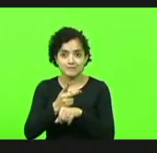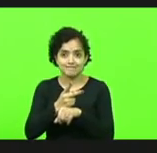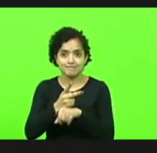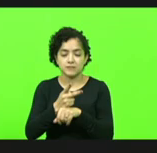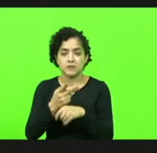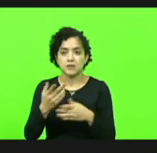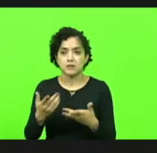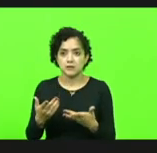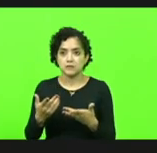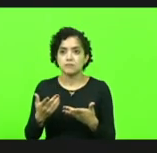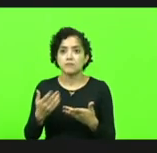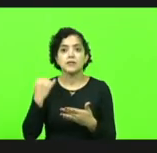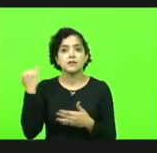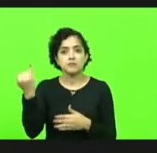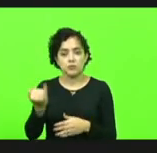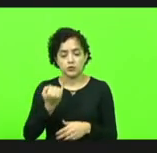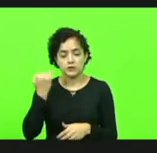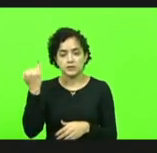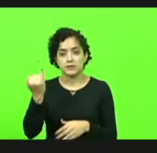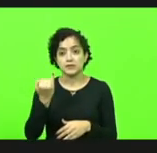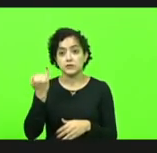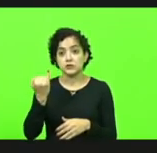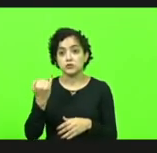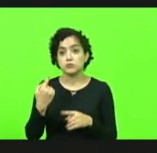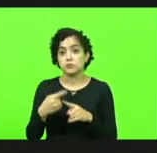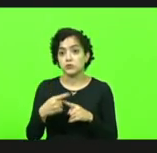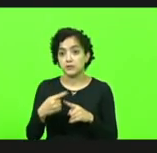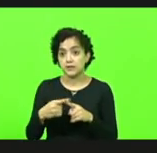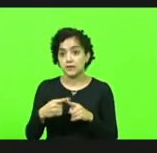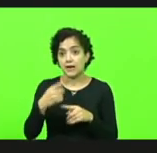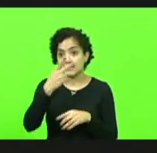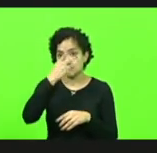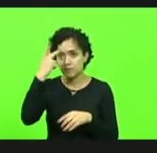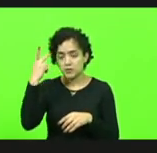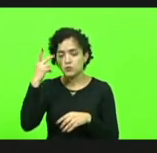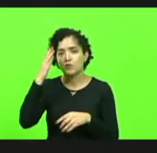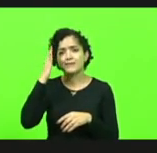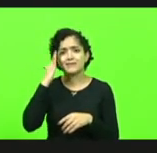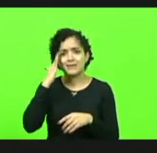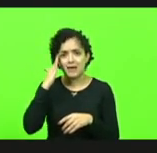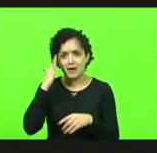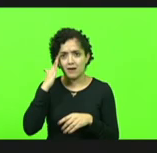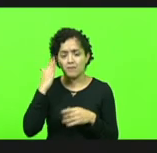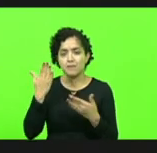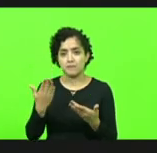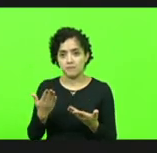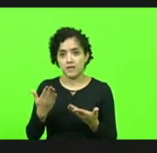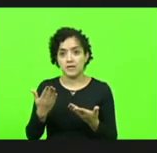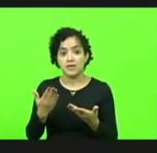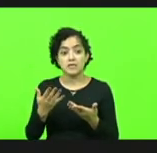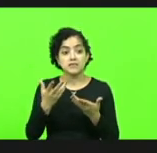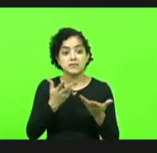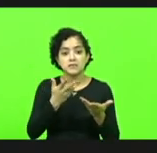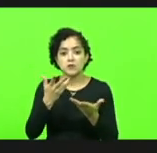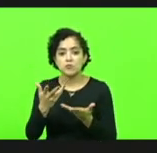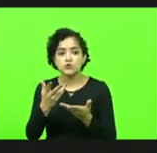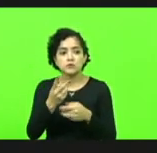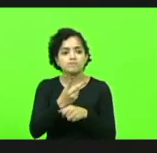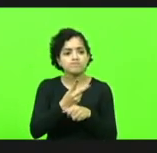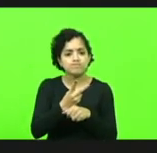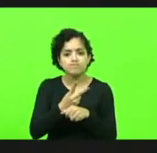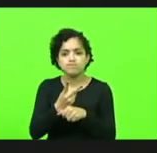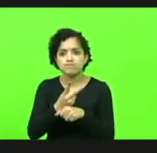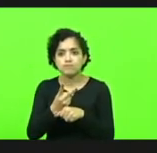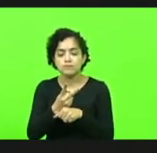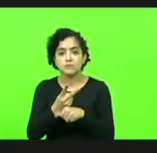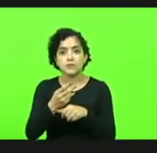de extrema importância, porque as pessoas estão tendo conhecimento e estão buscando avaliação, estão buscando